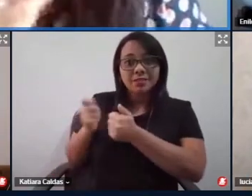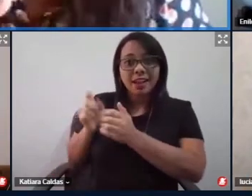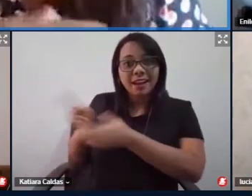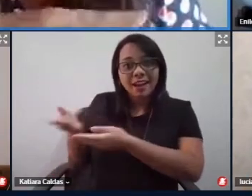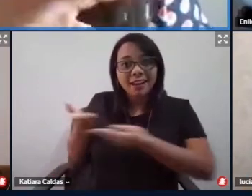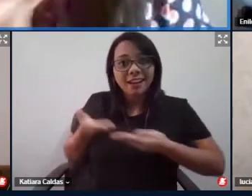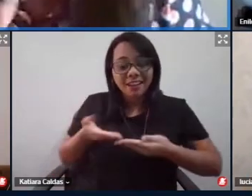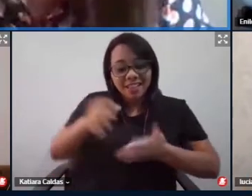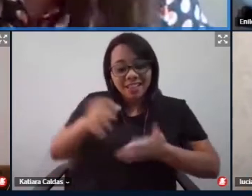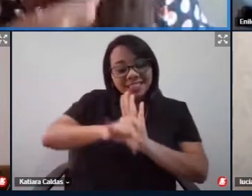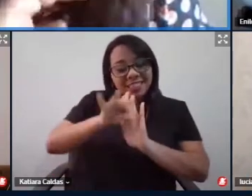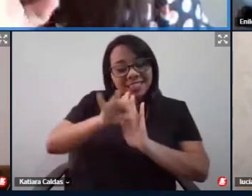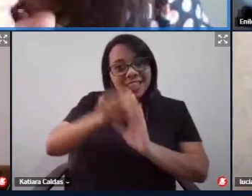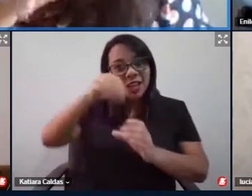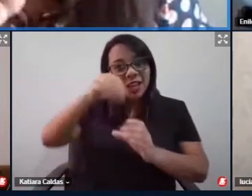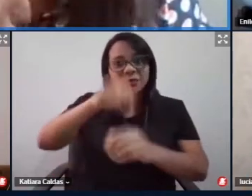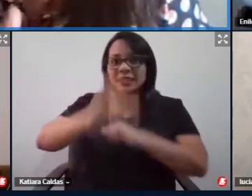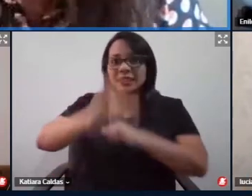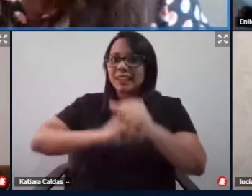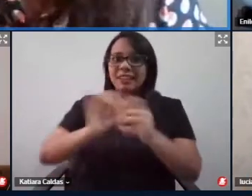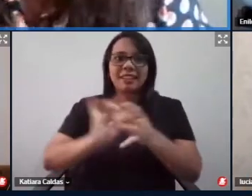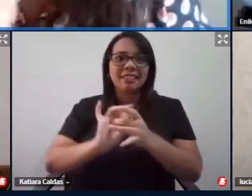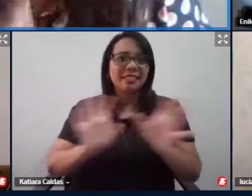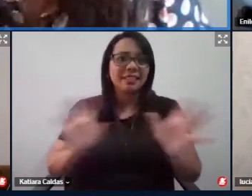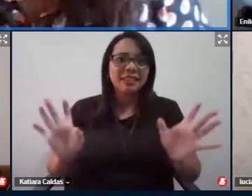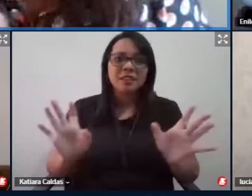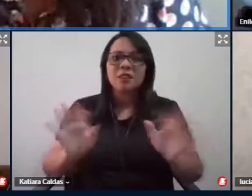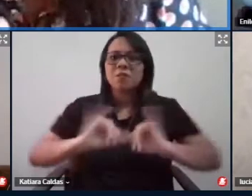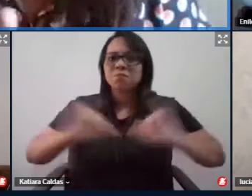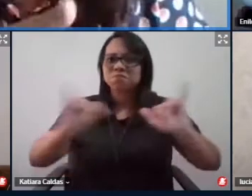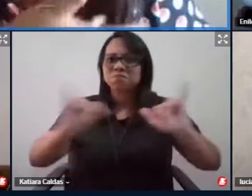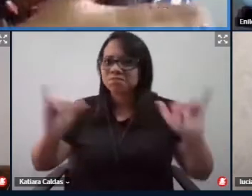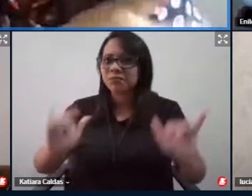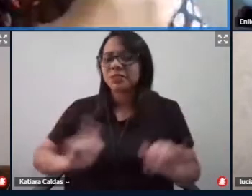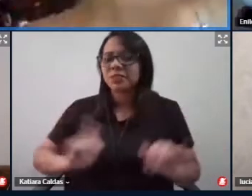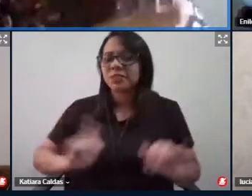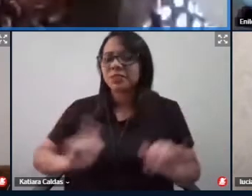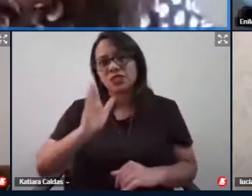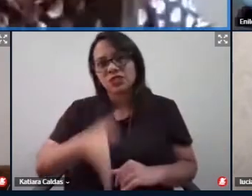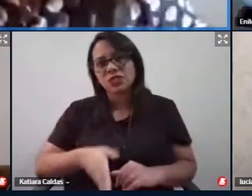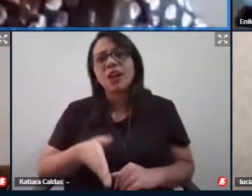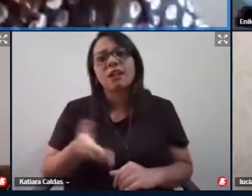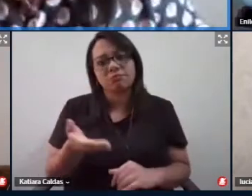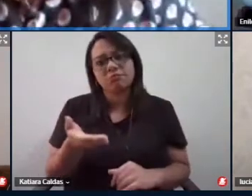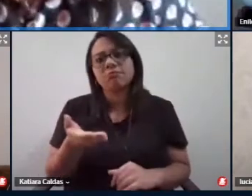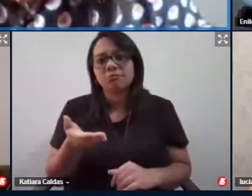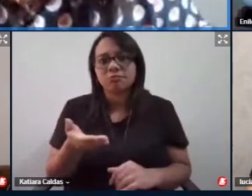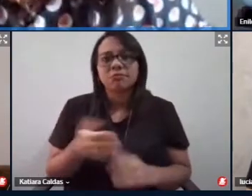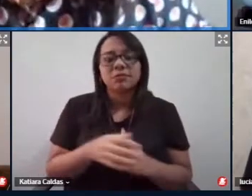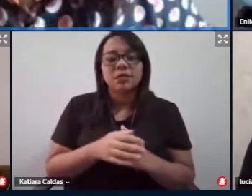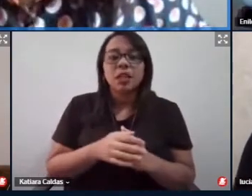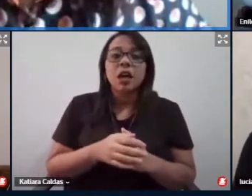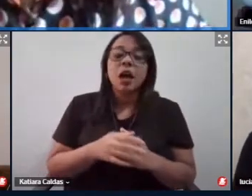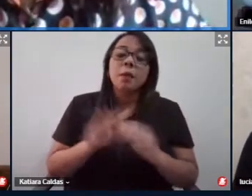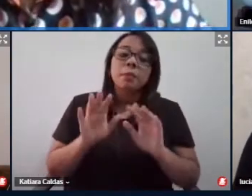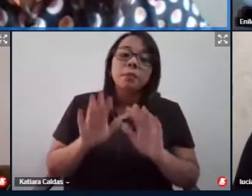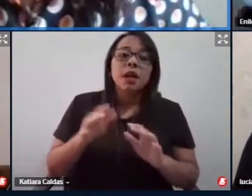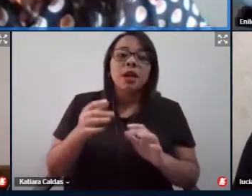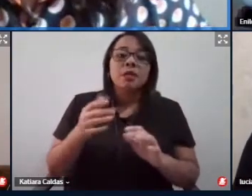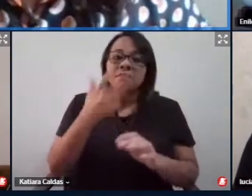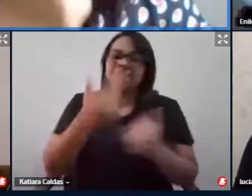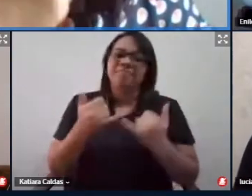dela estão na internet, são super divulgados, como mesmo tu constataste e referes, né? Mas fica